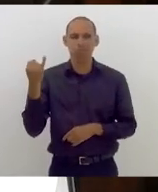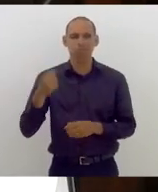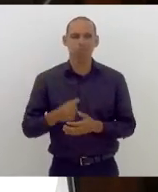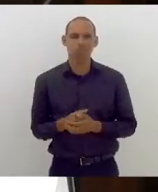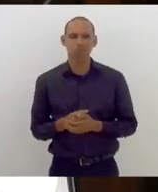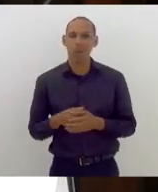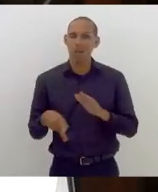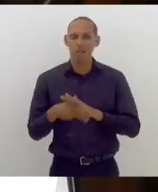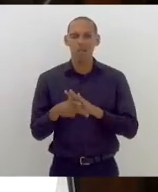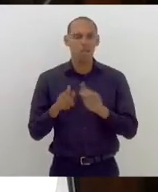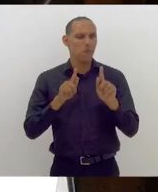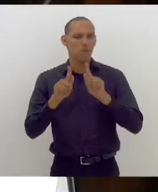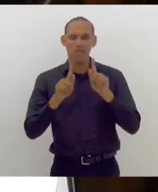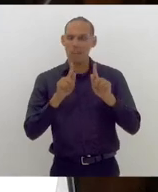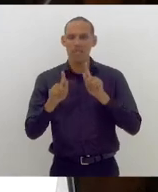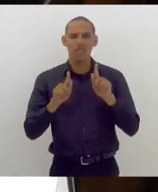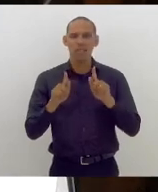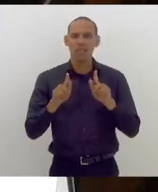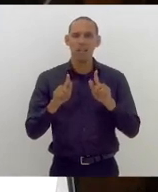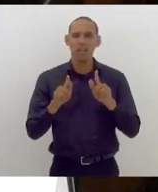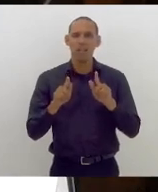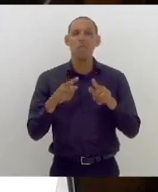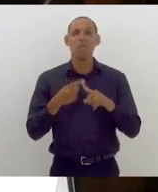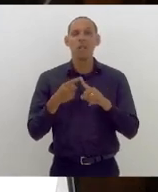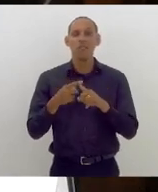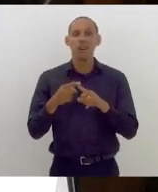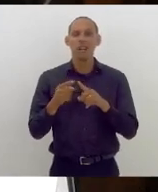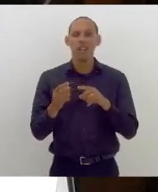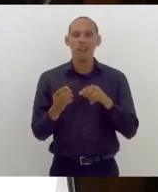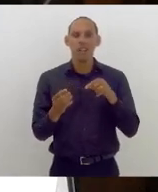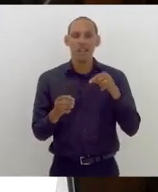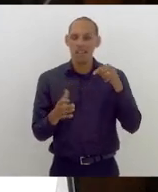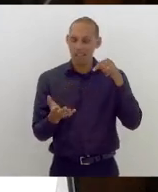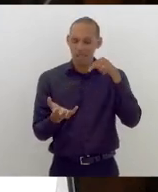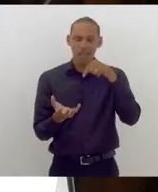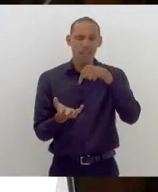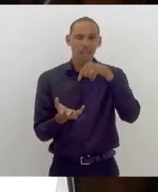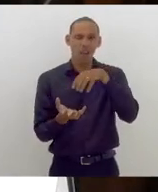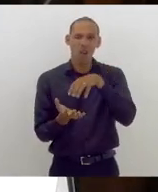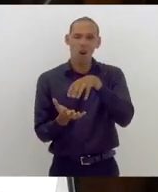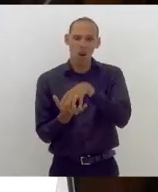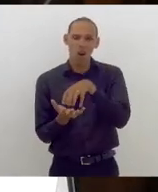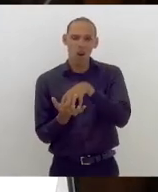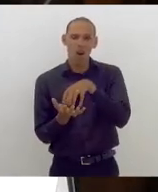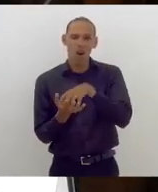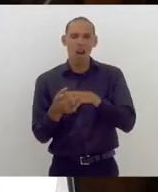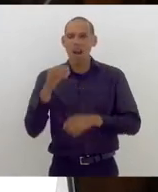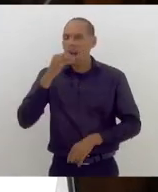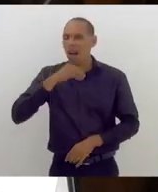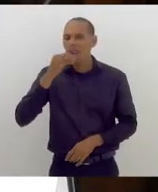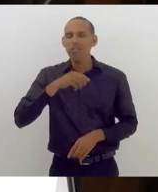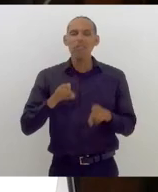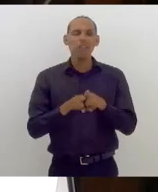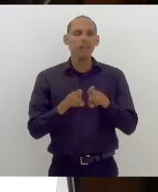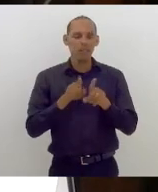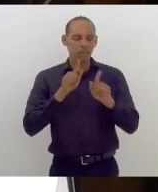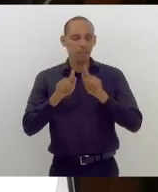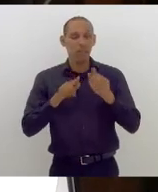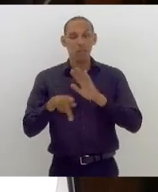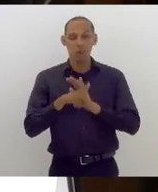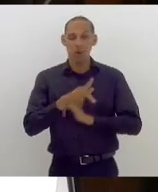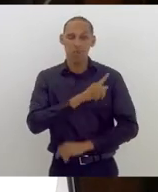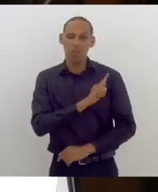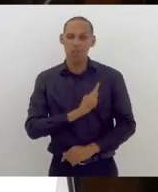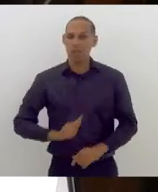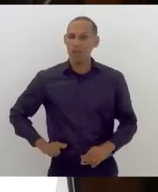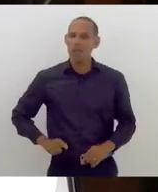de gestão muito importantes, que fragilizavam não só a sua própria gestão, como a própria gestão do governador, né? E você fez